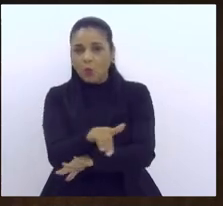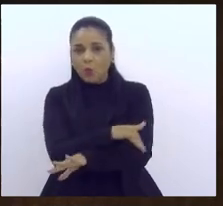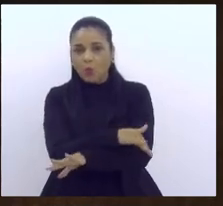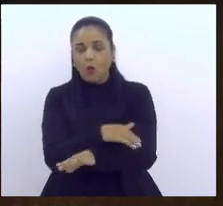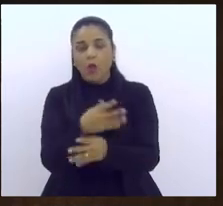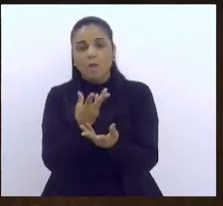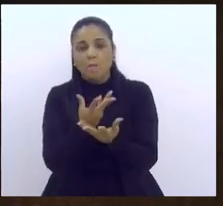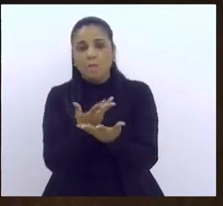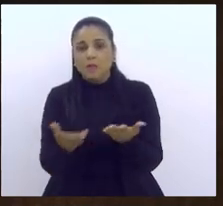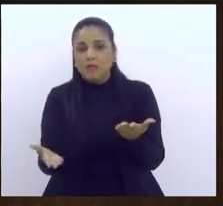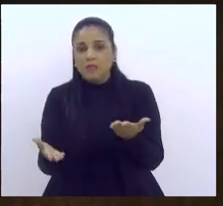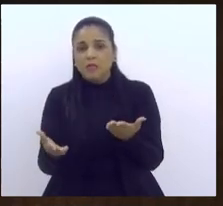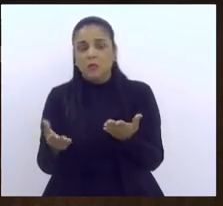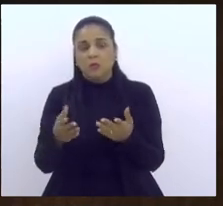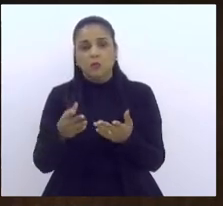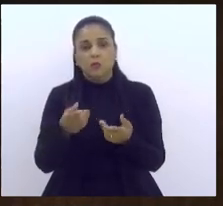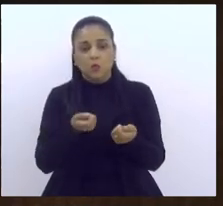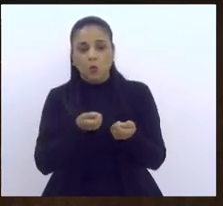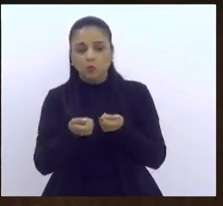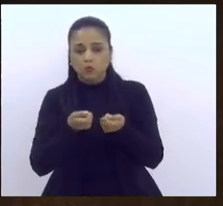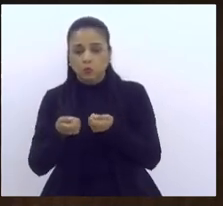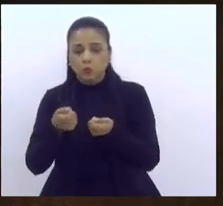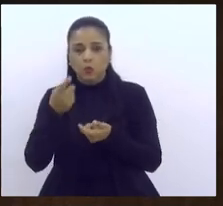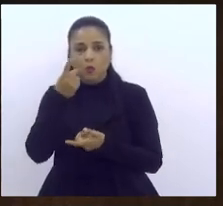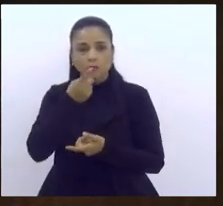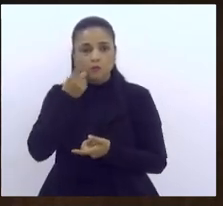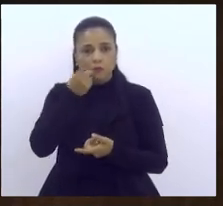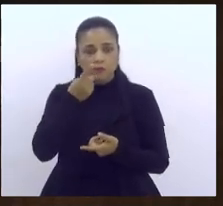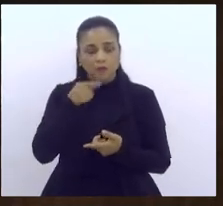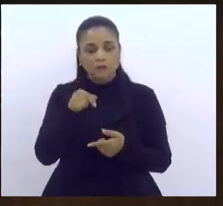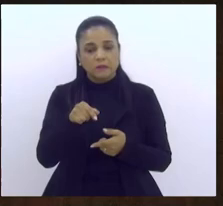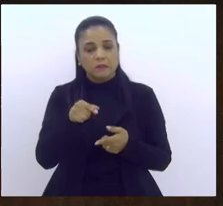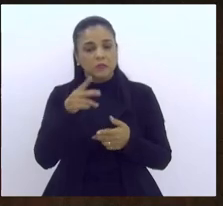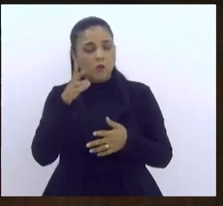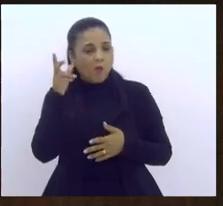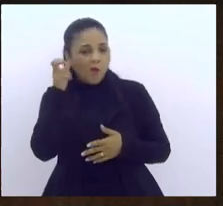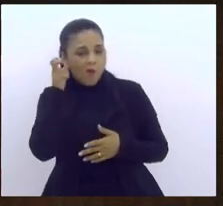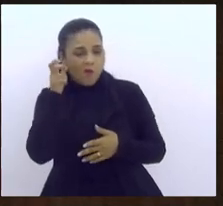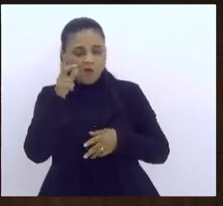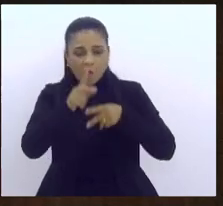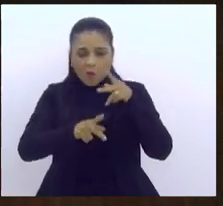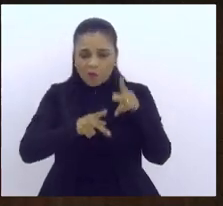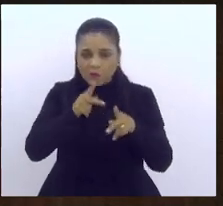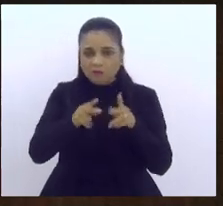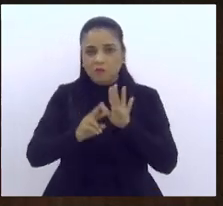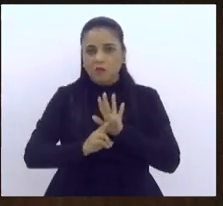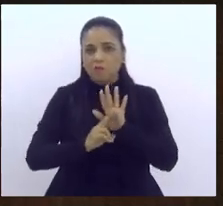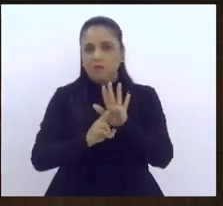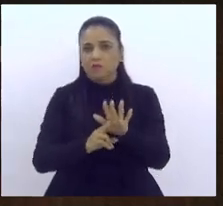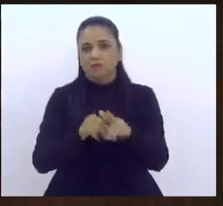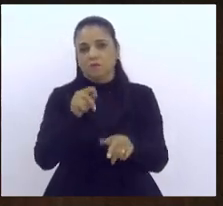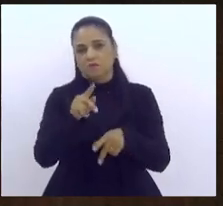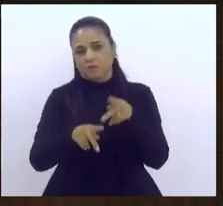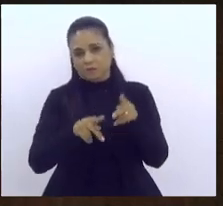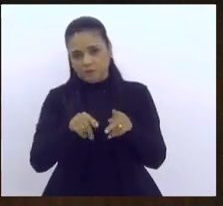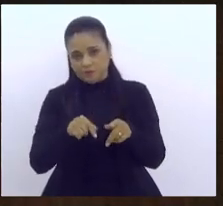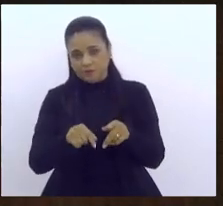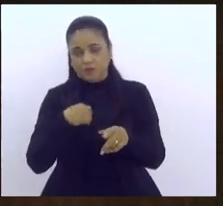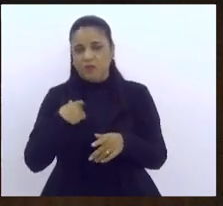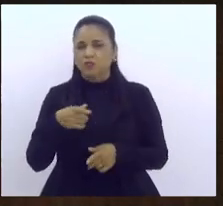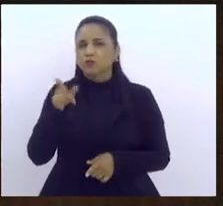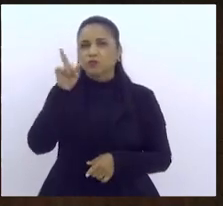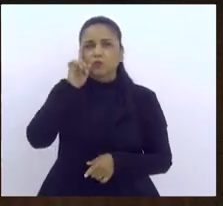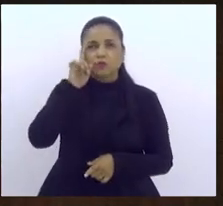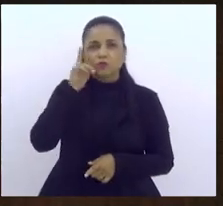perdeu a sensibilidade com o deputado, que é quem ouve a população, quem representa a população. Presidente, eu escuto todo